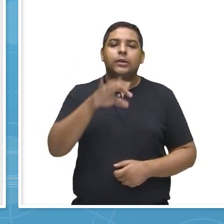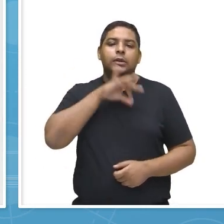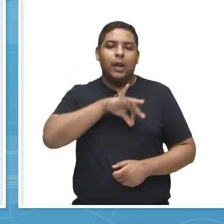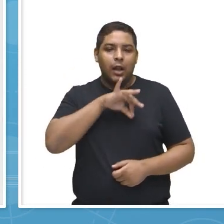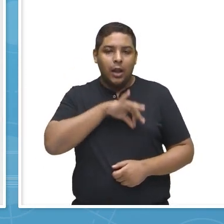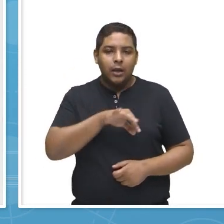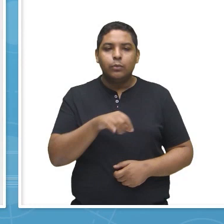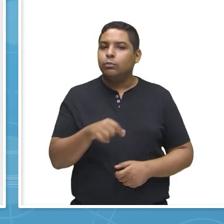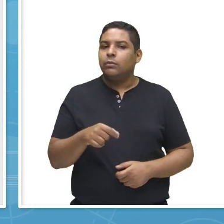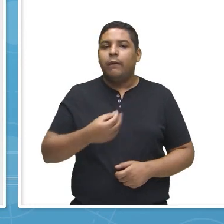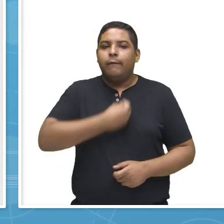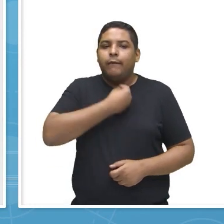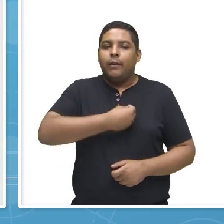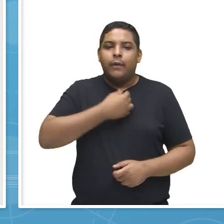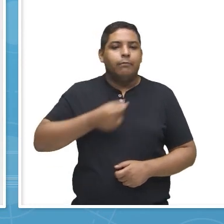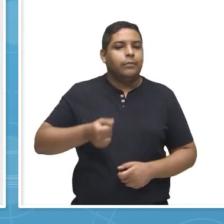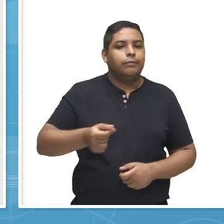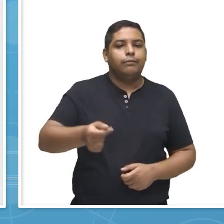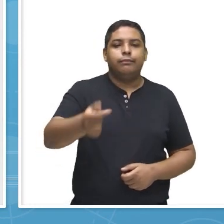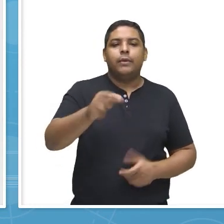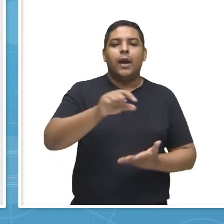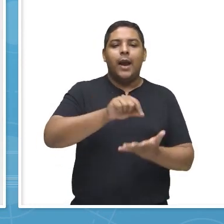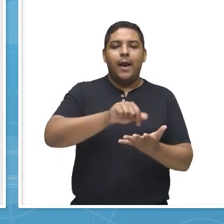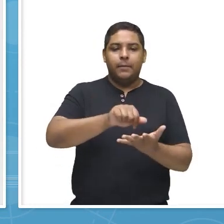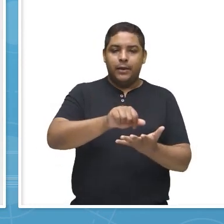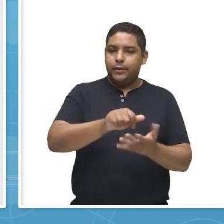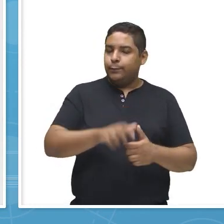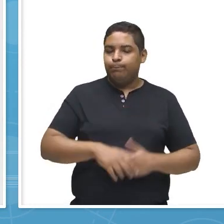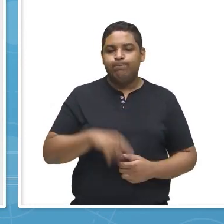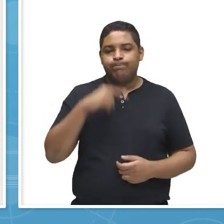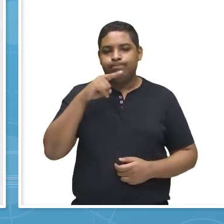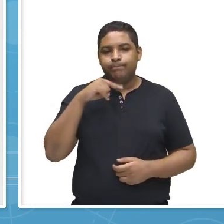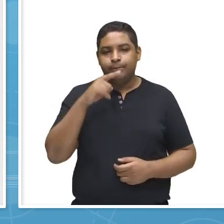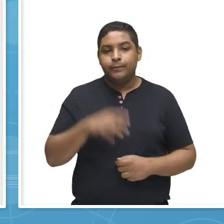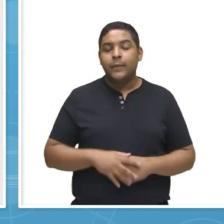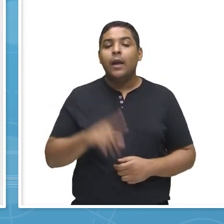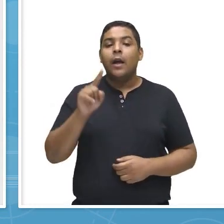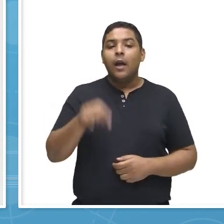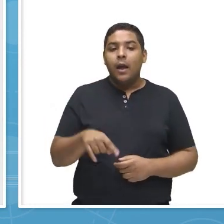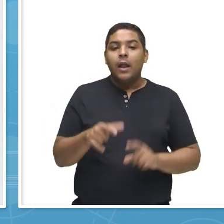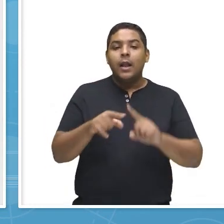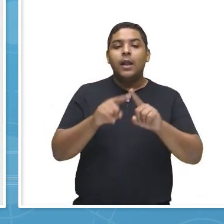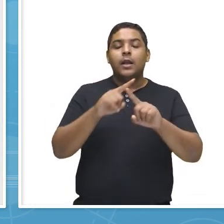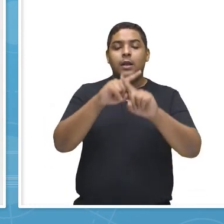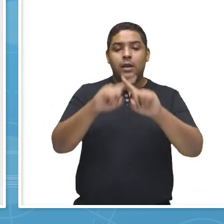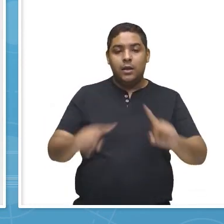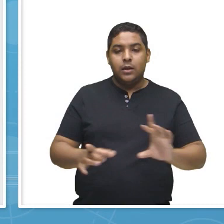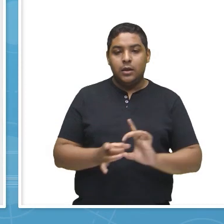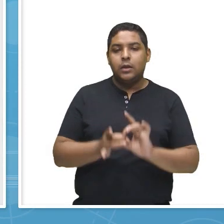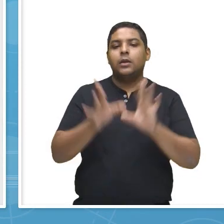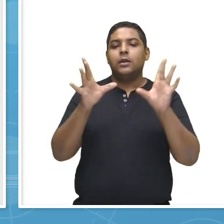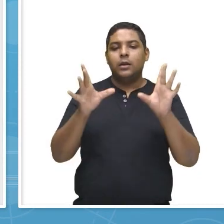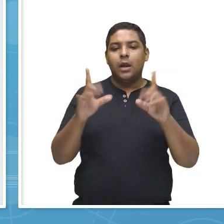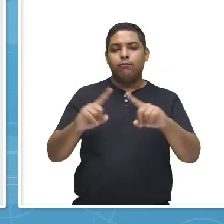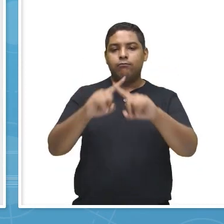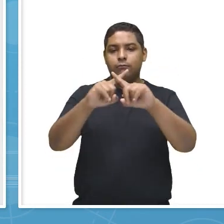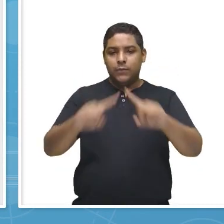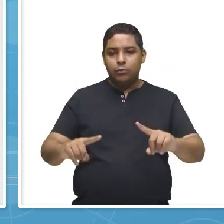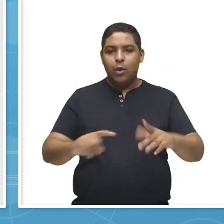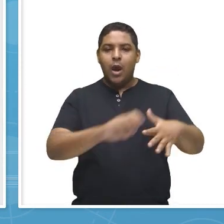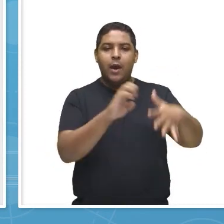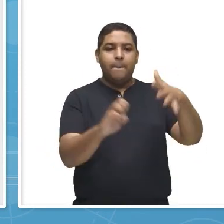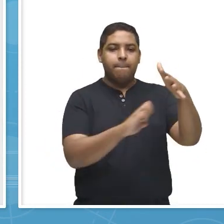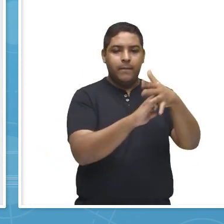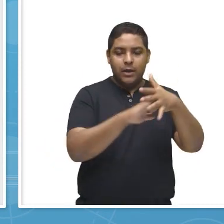capitalista. Outra característica é a livre concorrência. Vai ser o quê? Vai ser a disputa